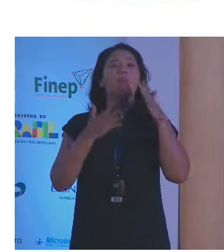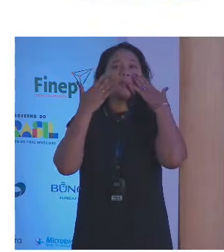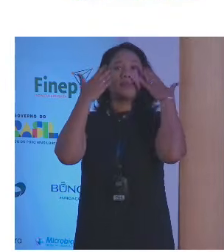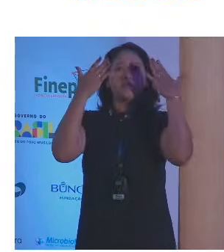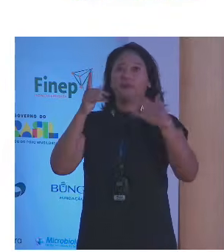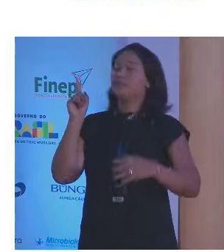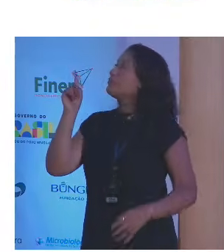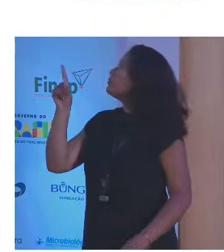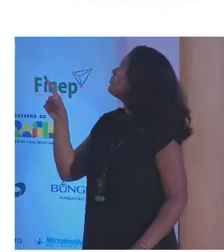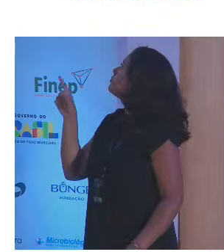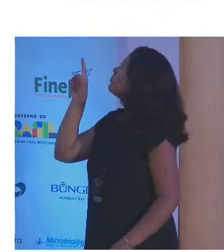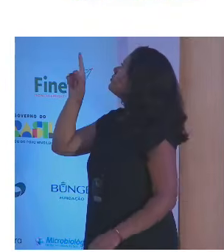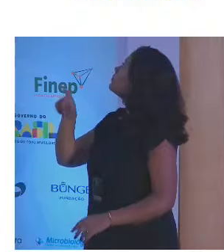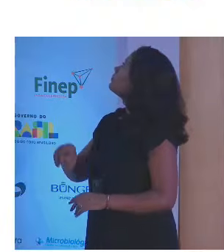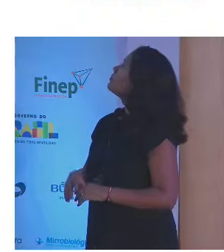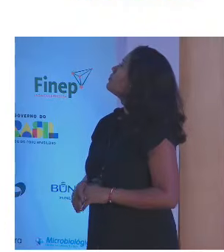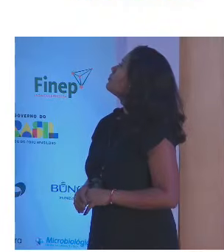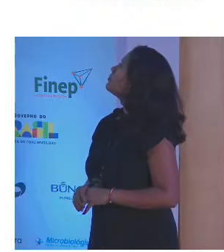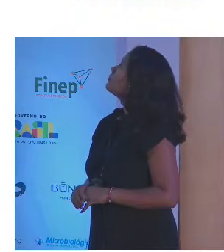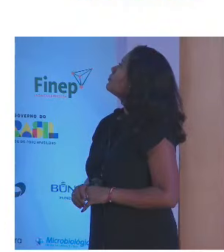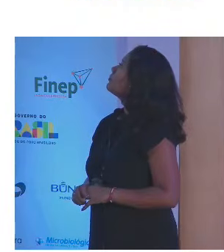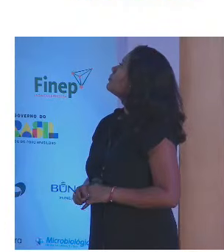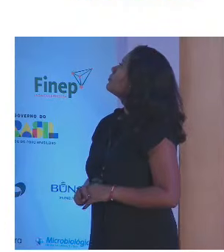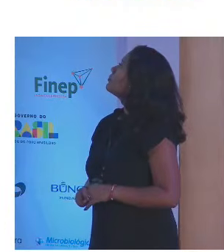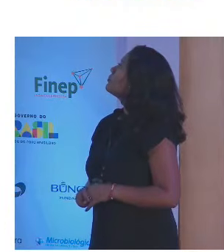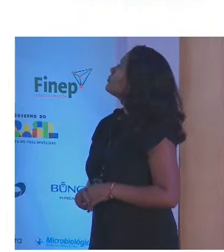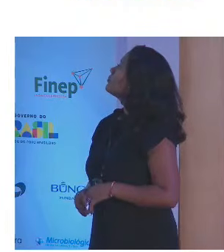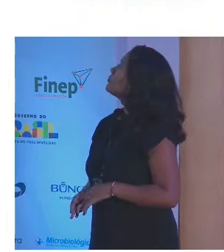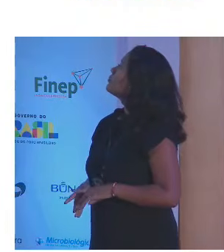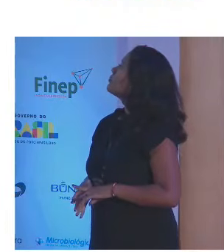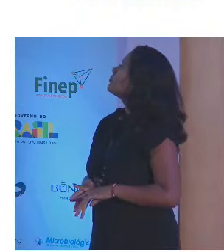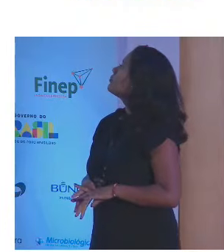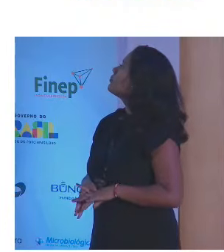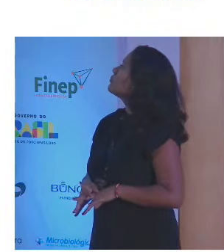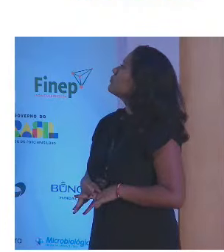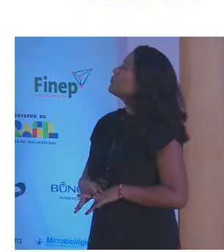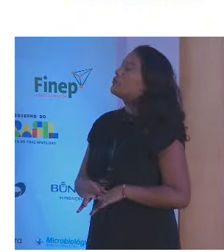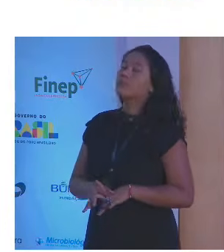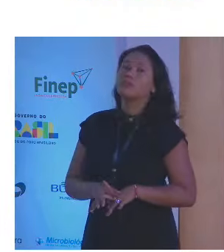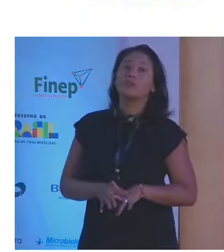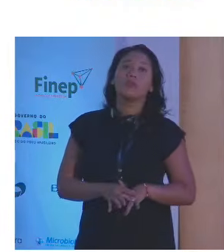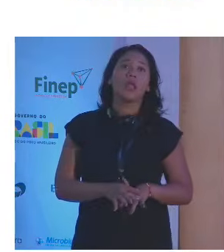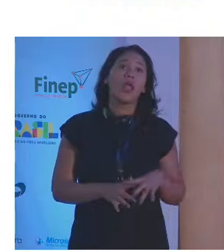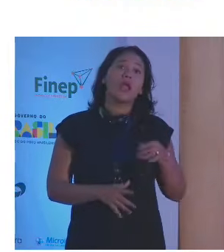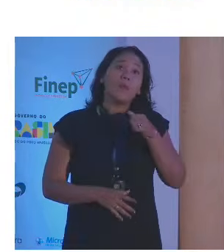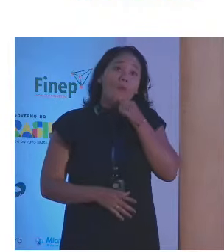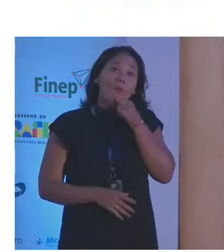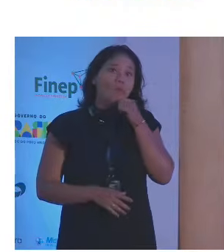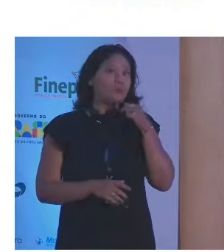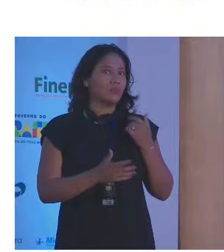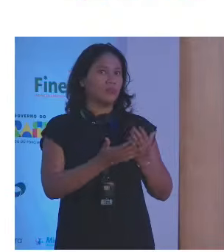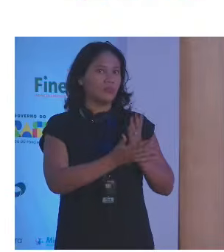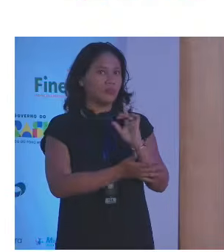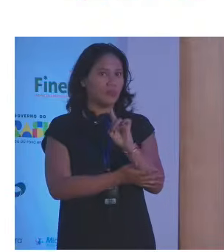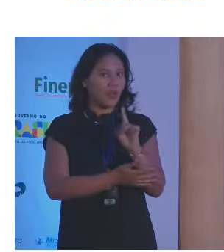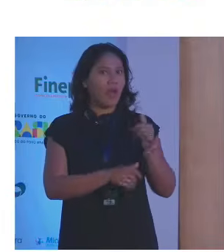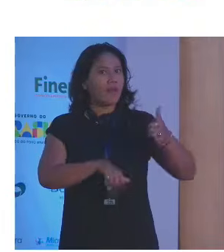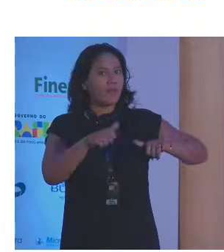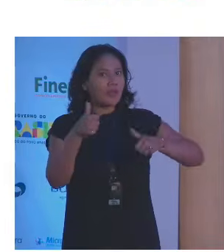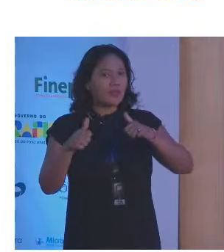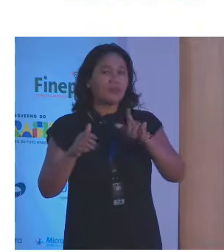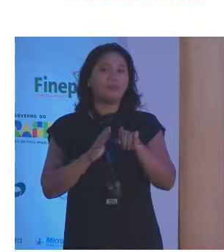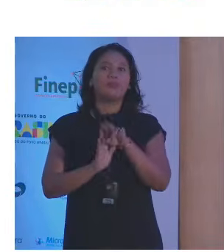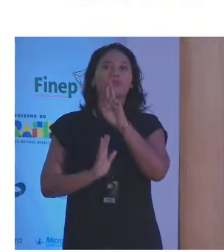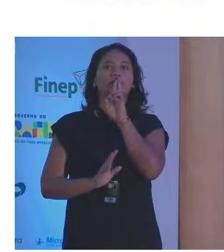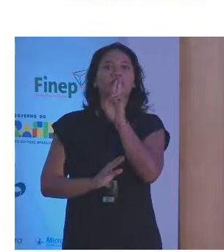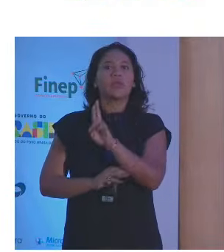destacar, isso é de um trabalho que está submetido, né, recente, está em avaliação ainda, mas um